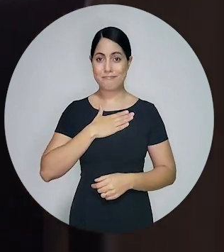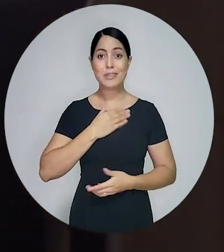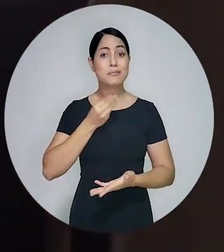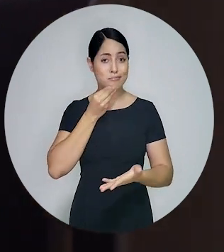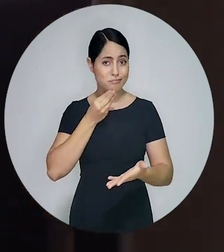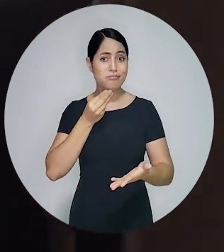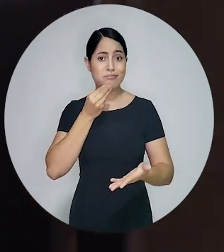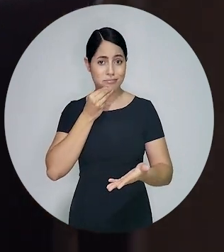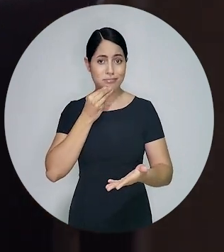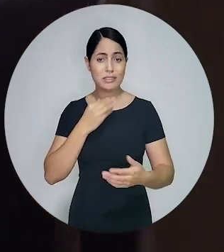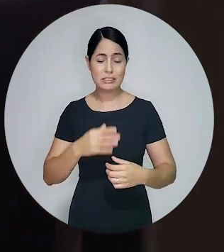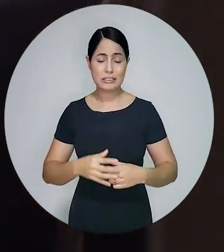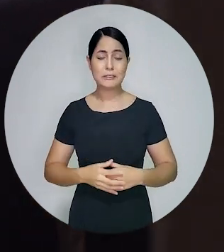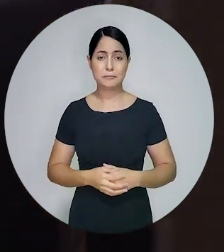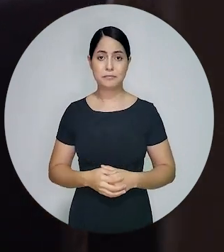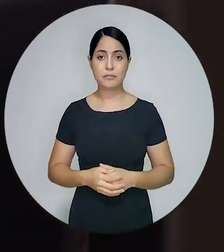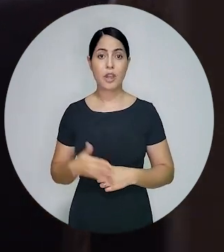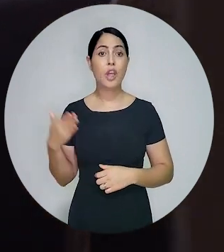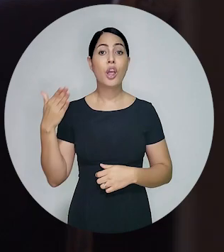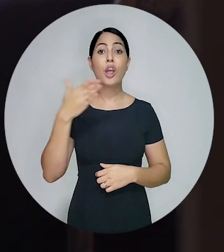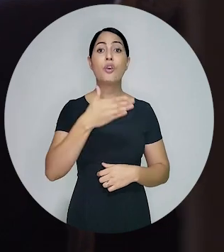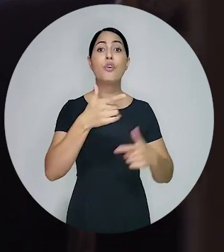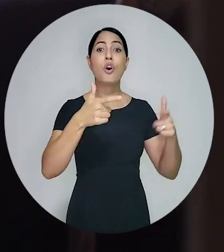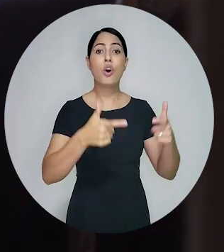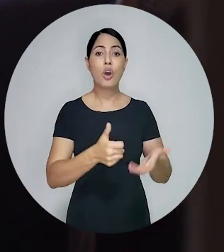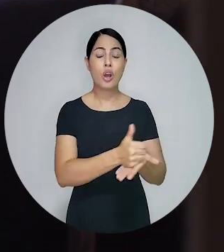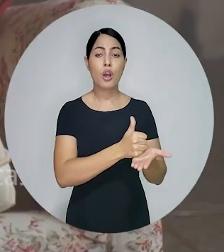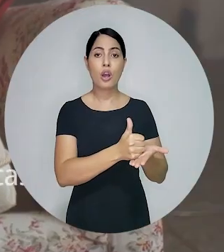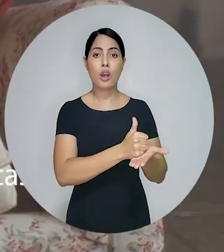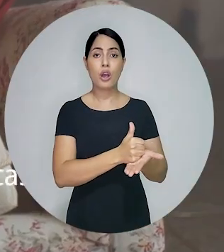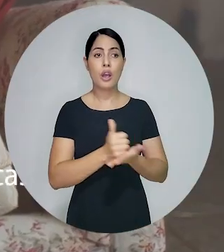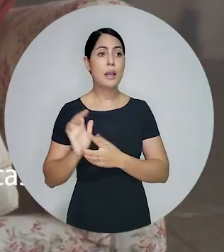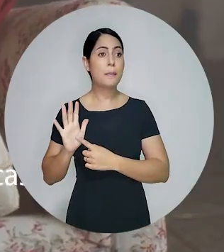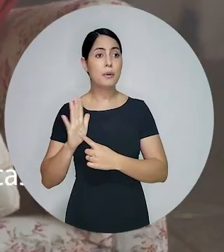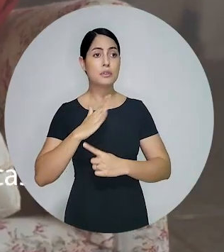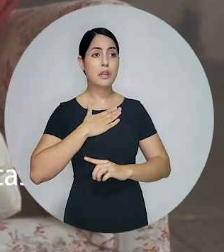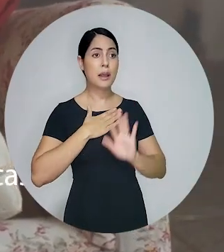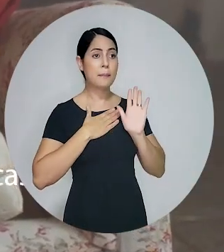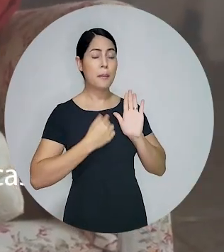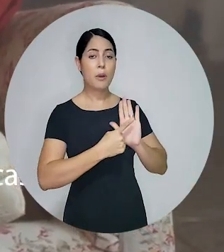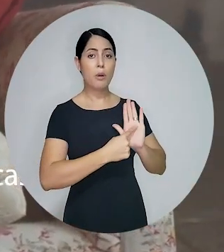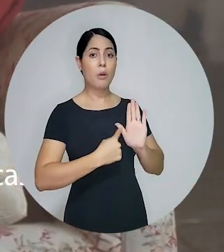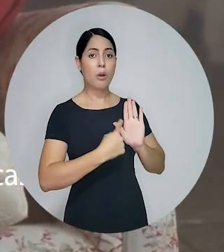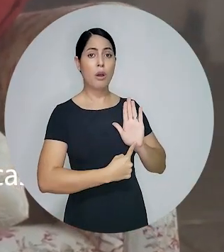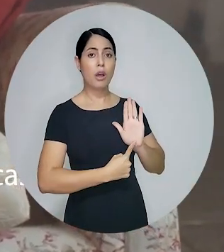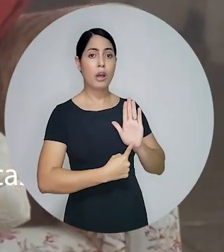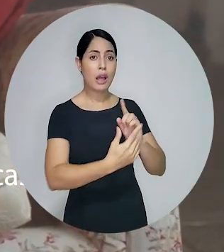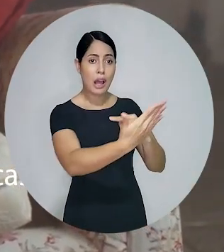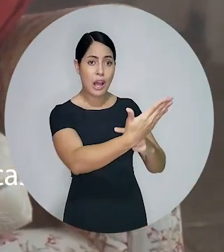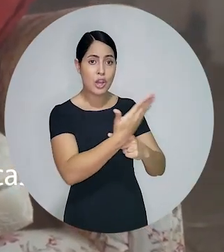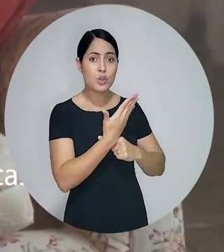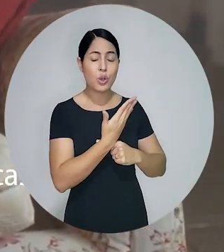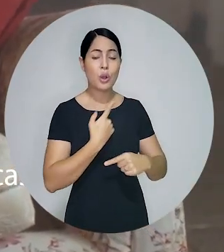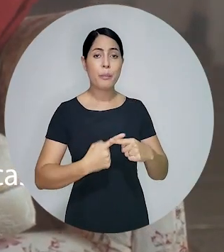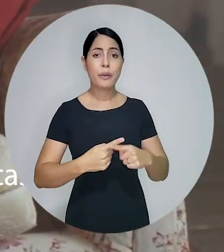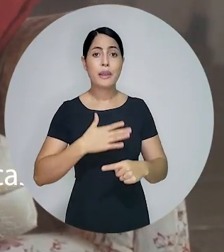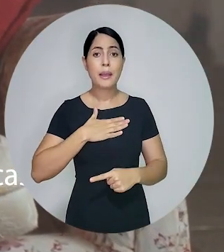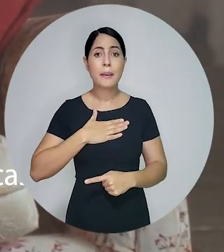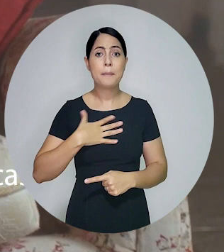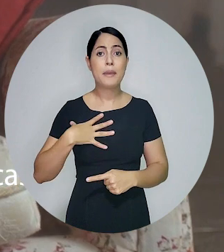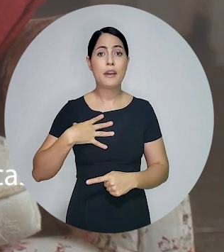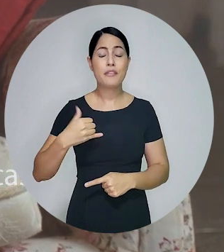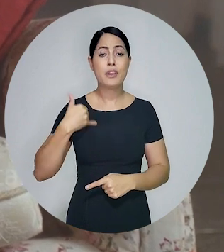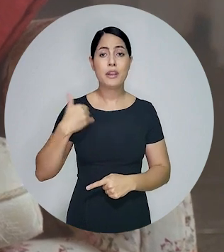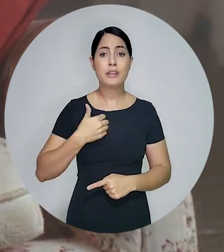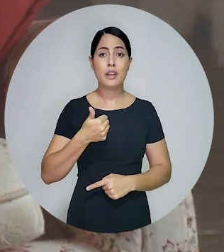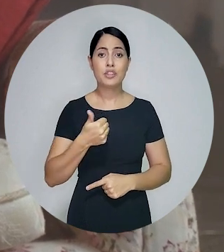Essa história não é a minha, mas poderia ser. Eu fui até a farmácia com um X vermelho na mão para